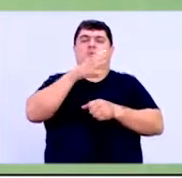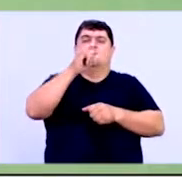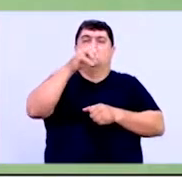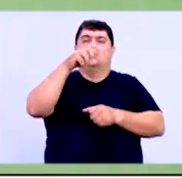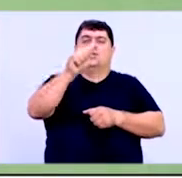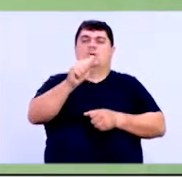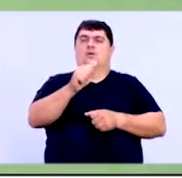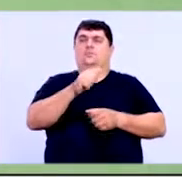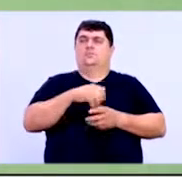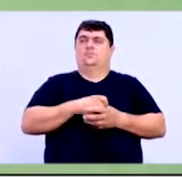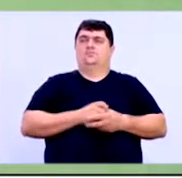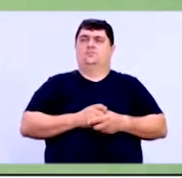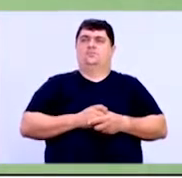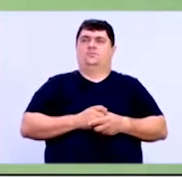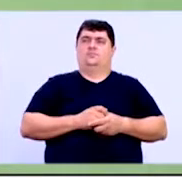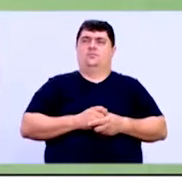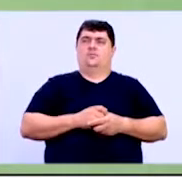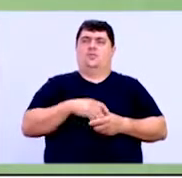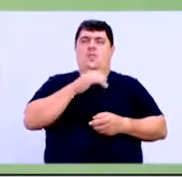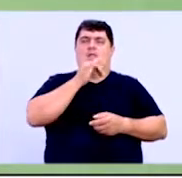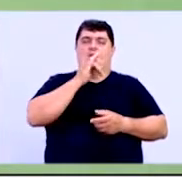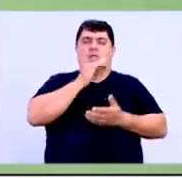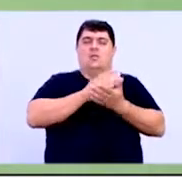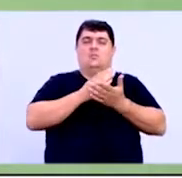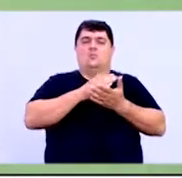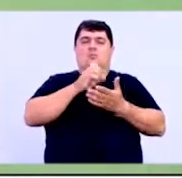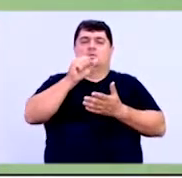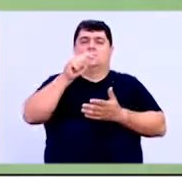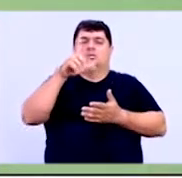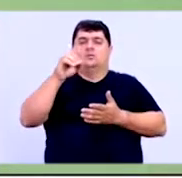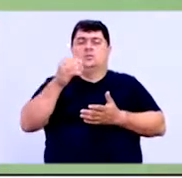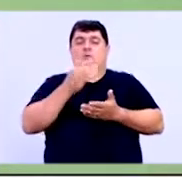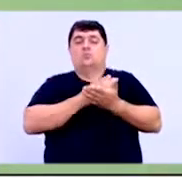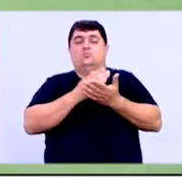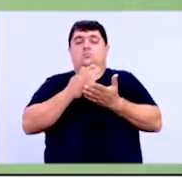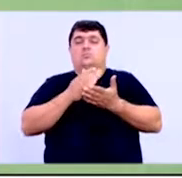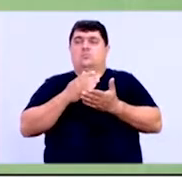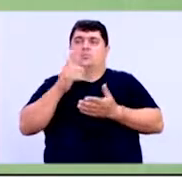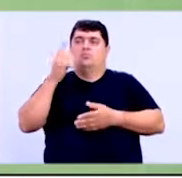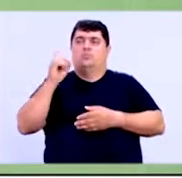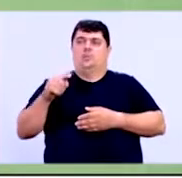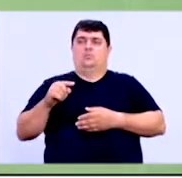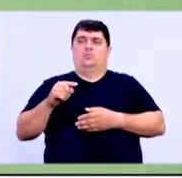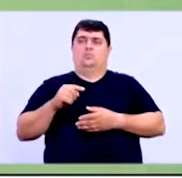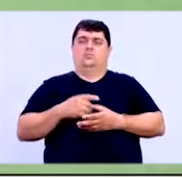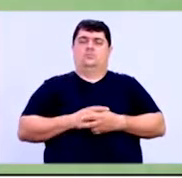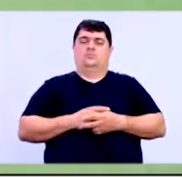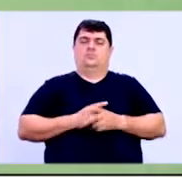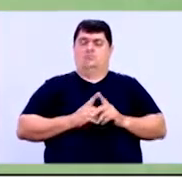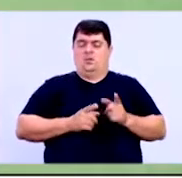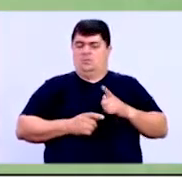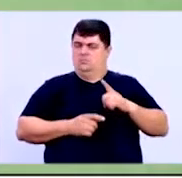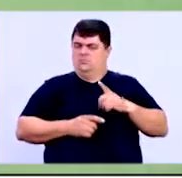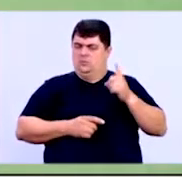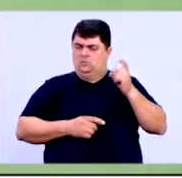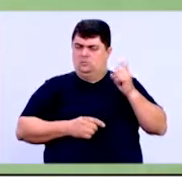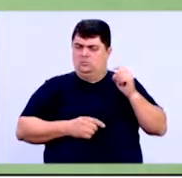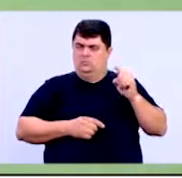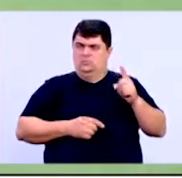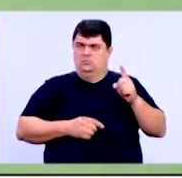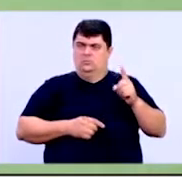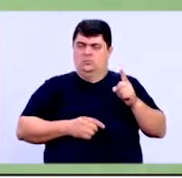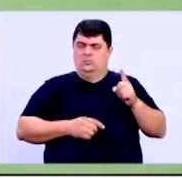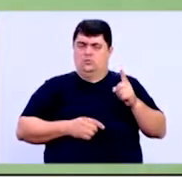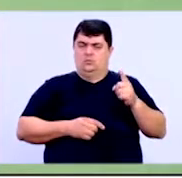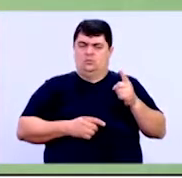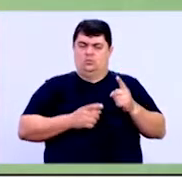Orçamento de caixa. Qual é o meu saldo inicial? Então, 1.000. Mas eu tenho R$ 1.000 de um dia